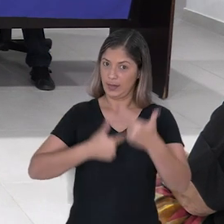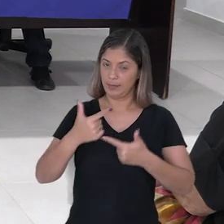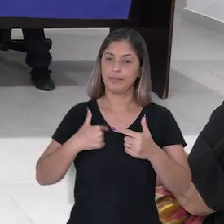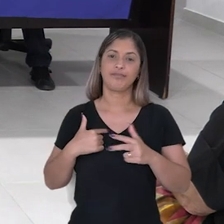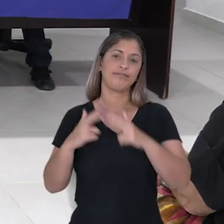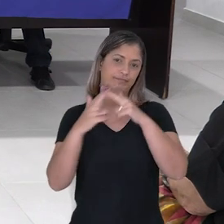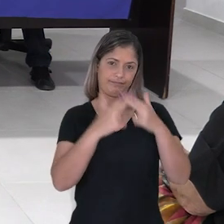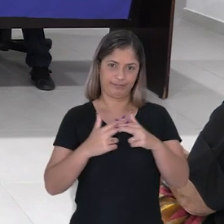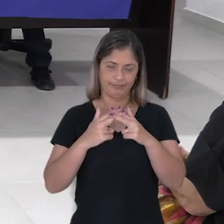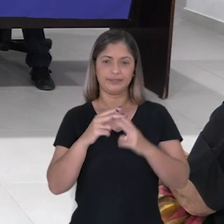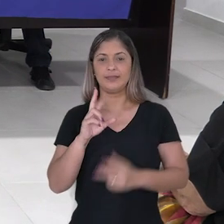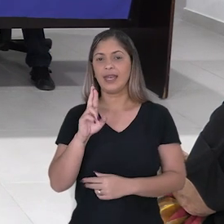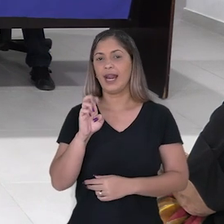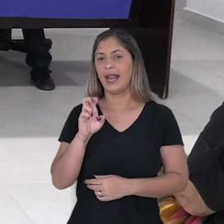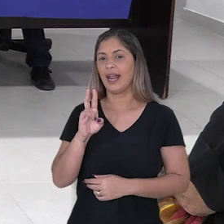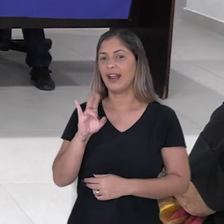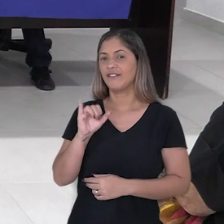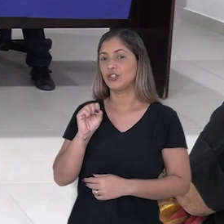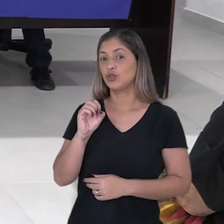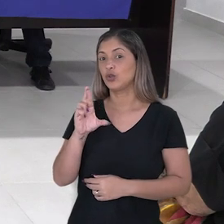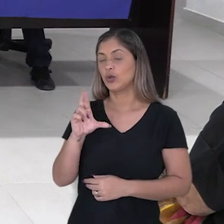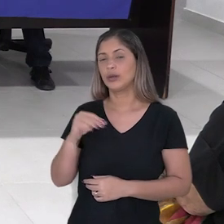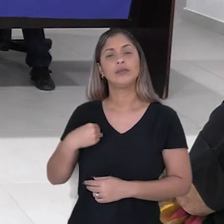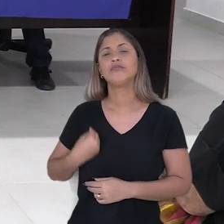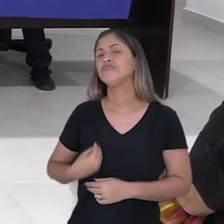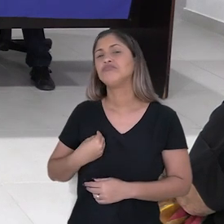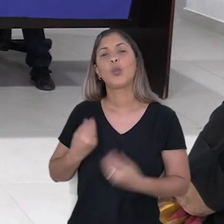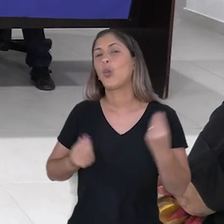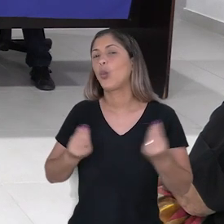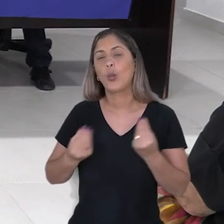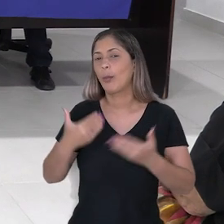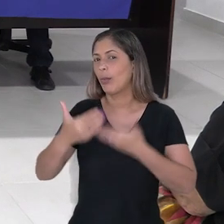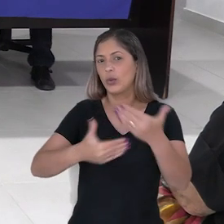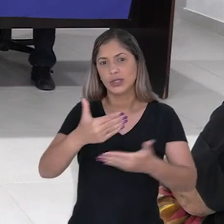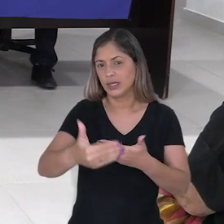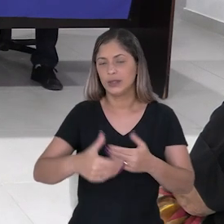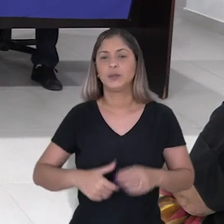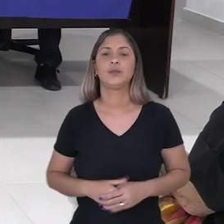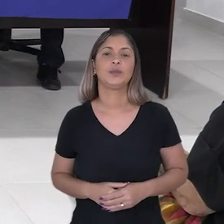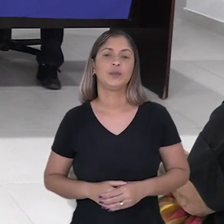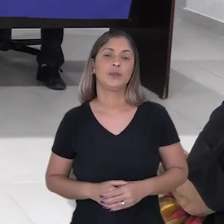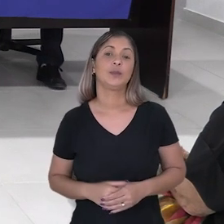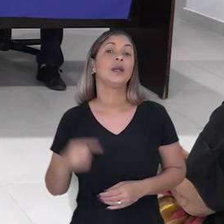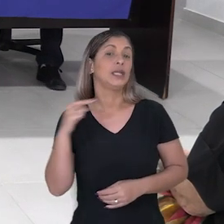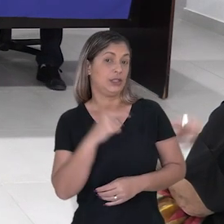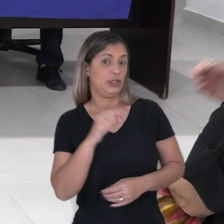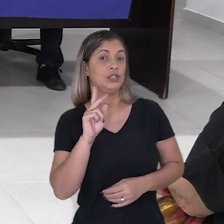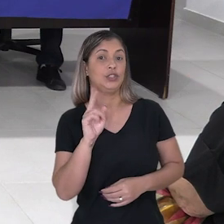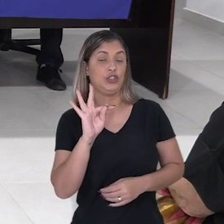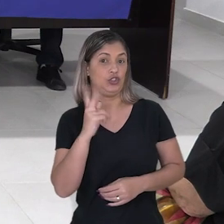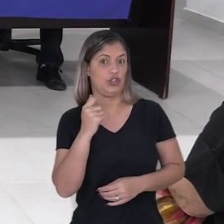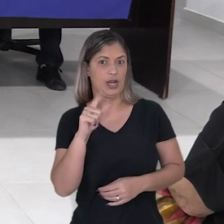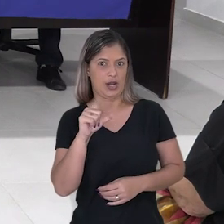revisora. Qual é a minha participação nesse processo? O Tiago, como